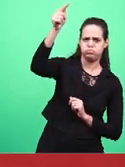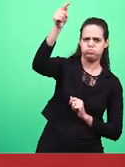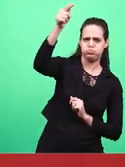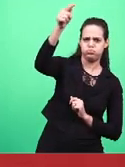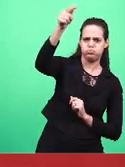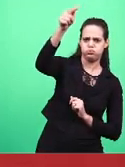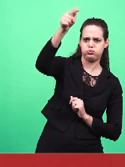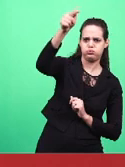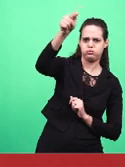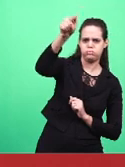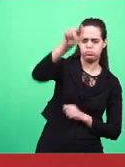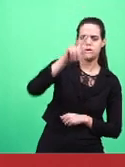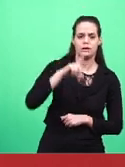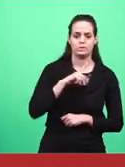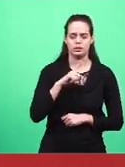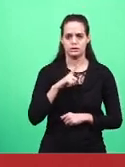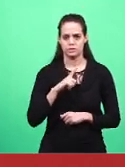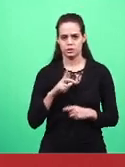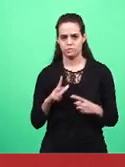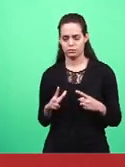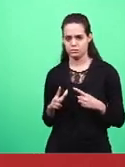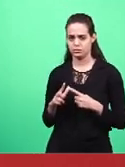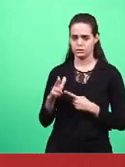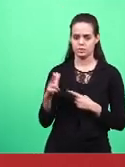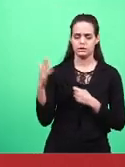no livro de Moisés,